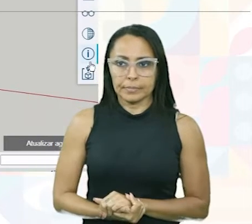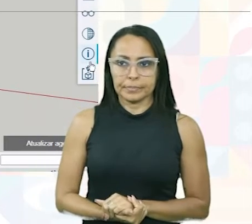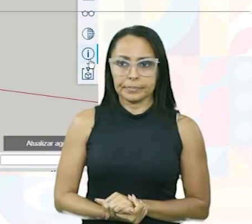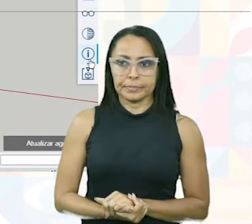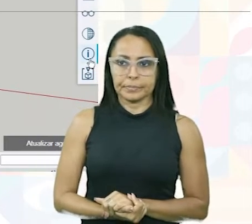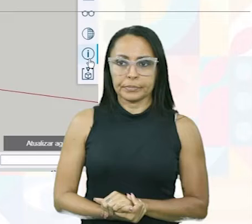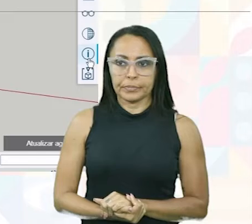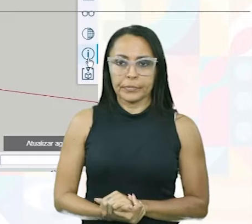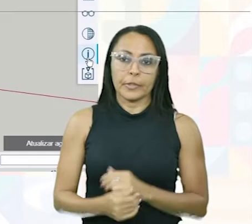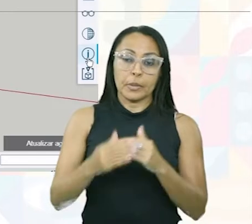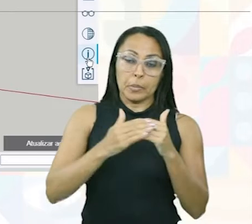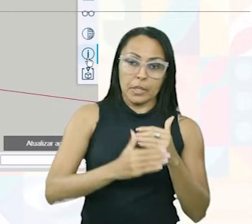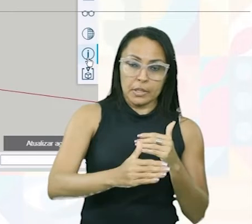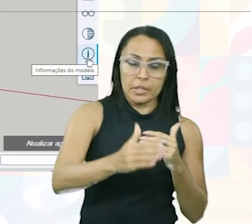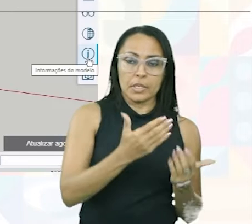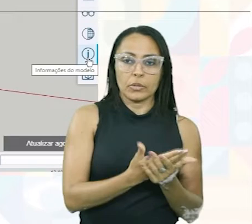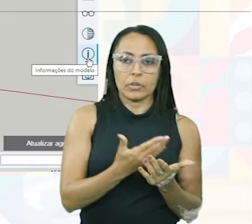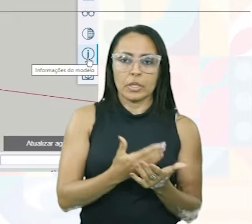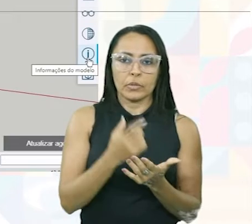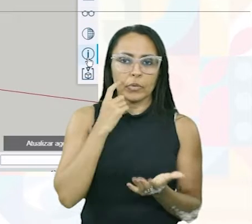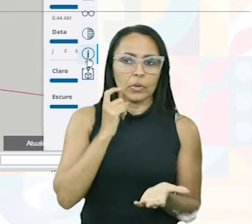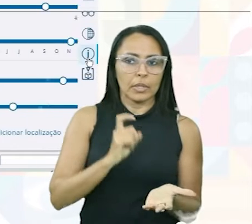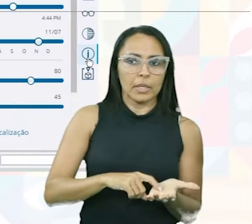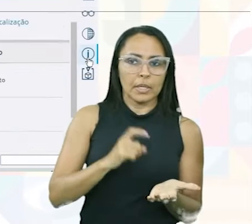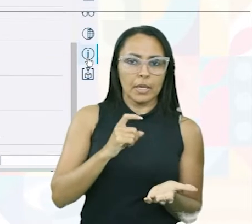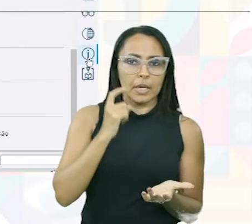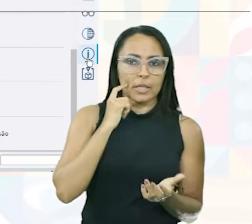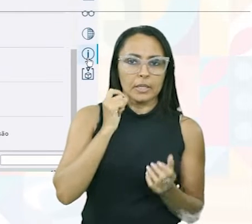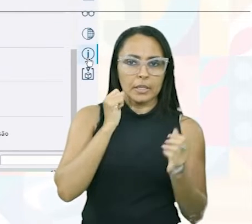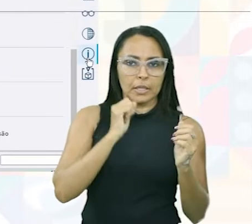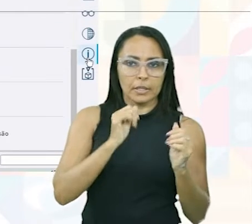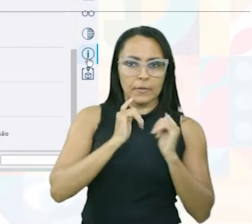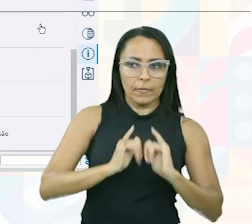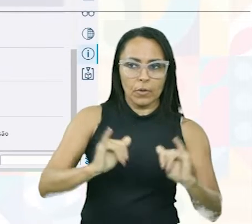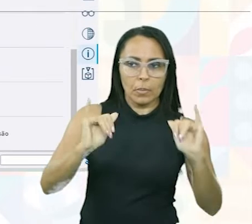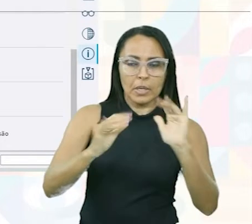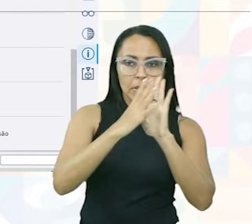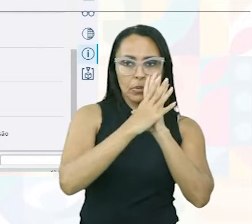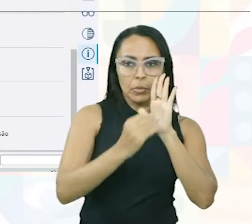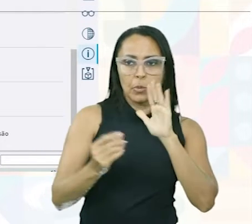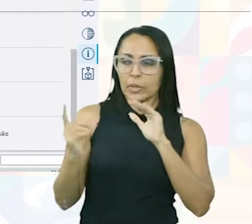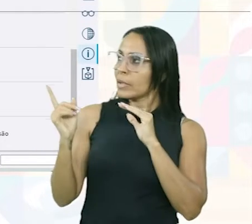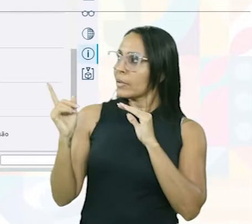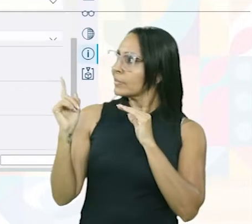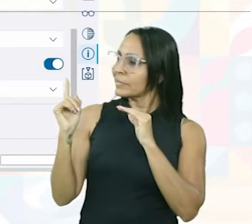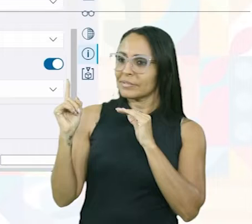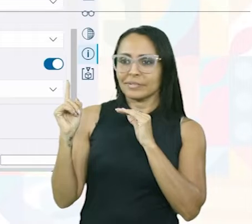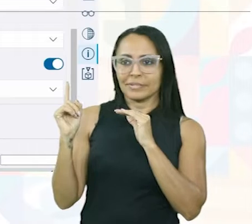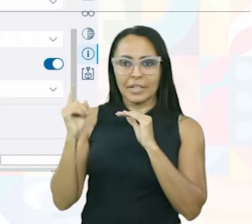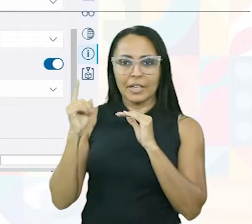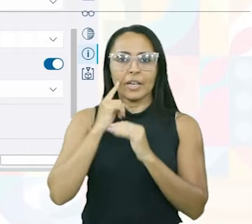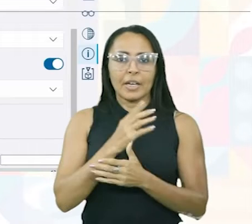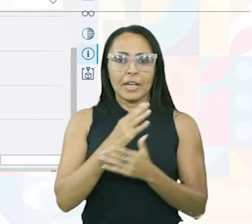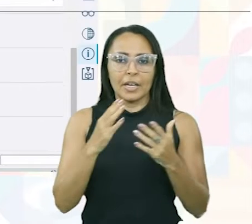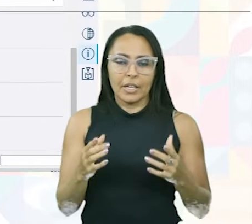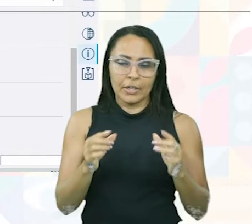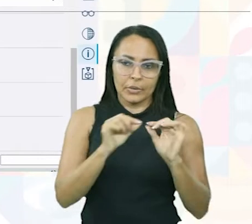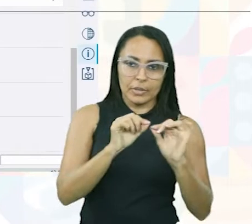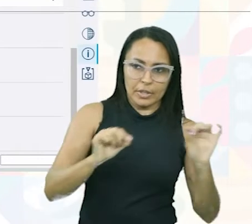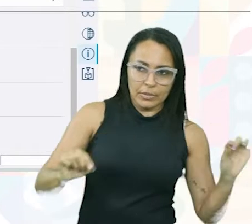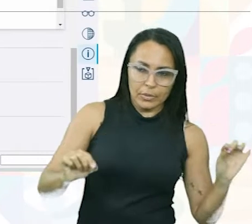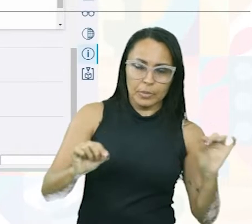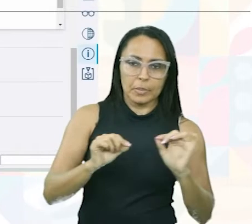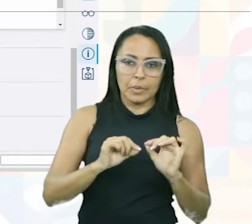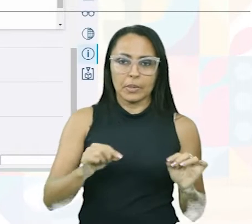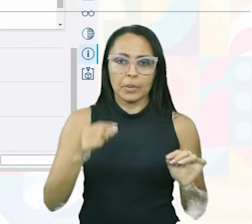para iniciar a nossa aula, eu vou clicar aqui, ó, em informações do modelo, tá? Unidades de comprimento, né?